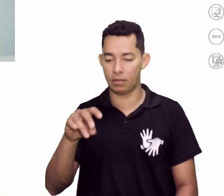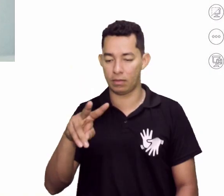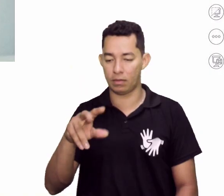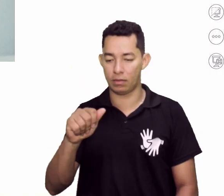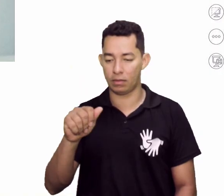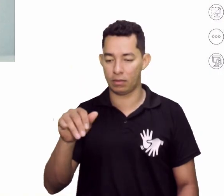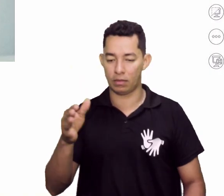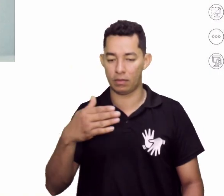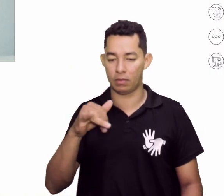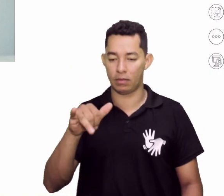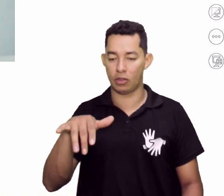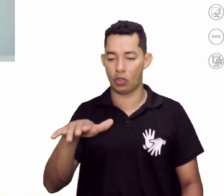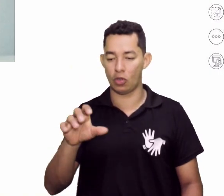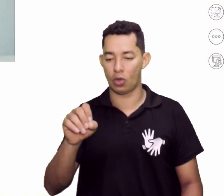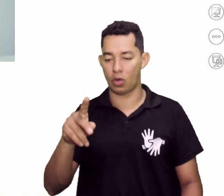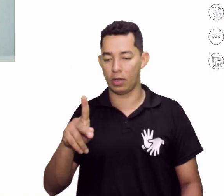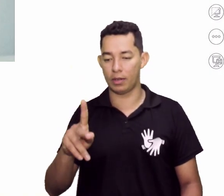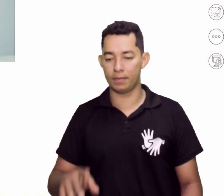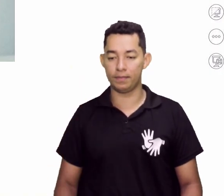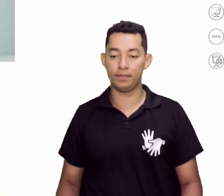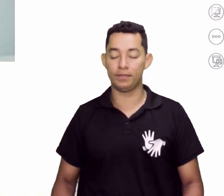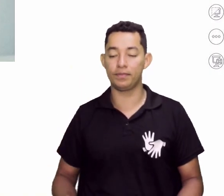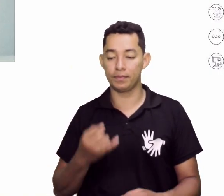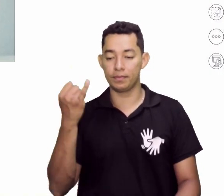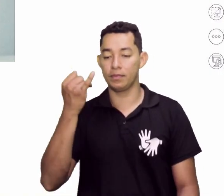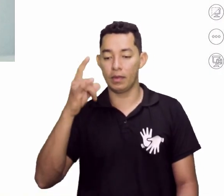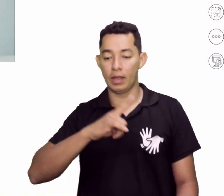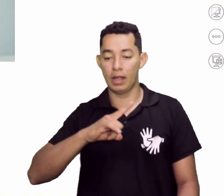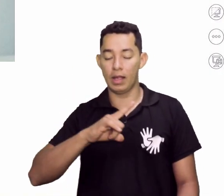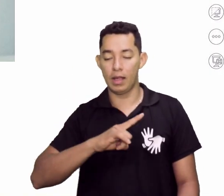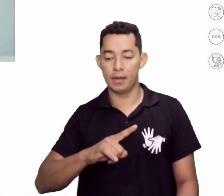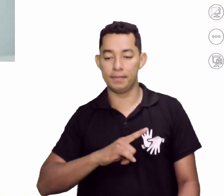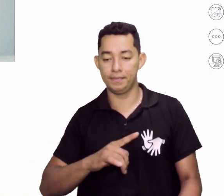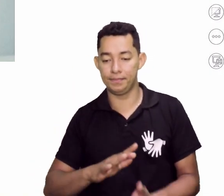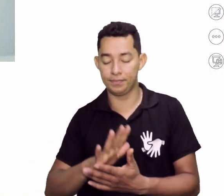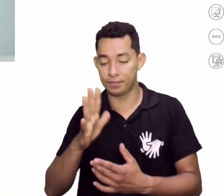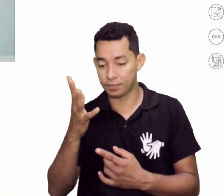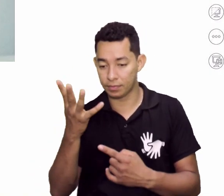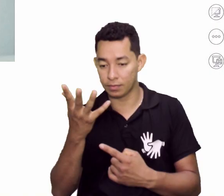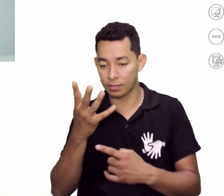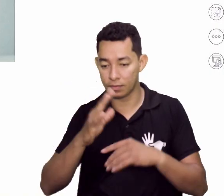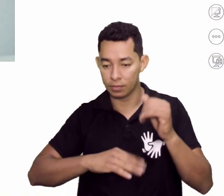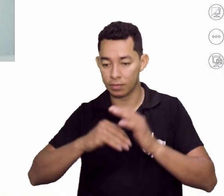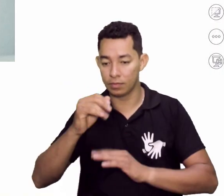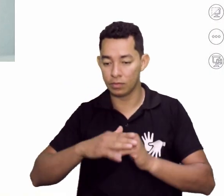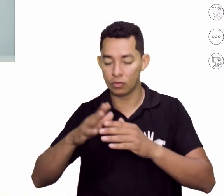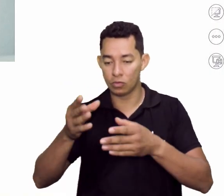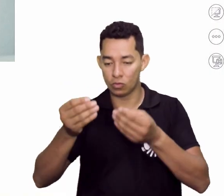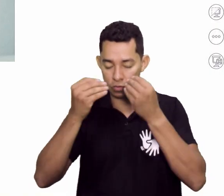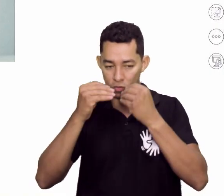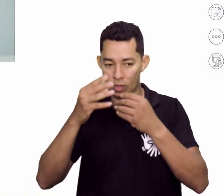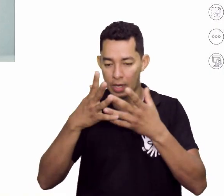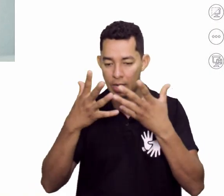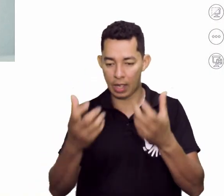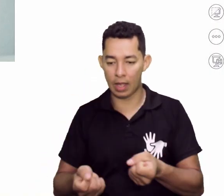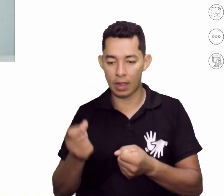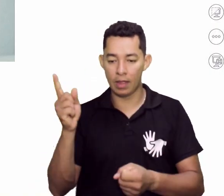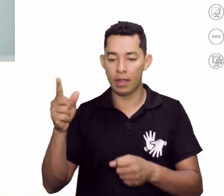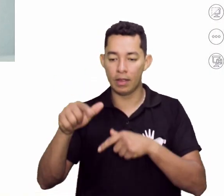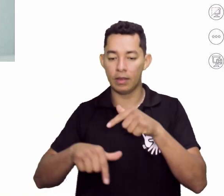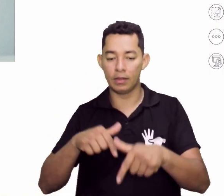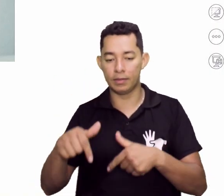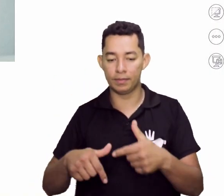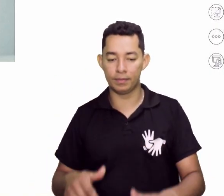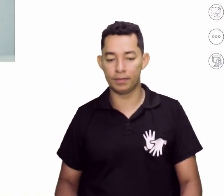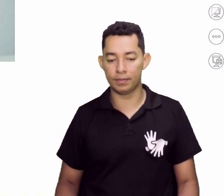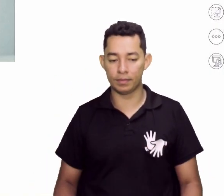artista com esse reconhecimento ao ponto de ser aceito o seu trabalho. Olha aqui, planos em